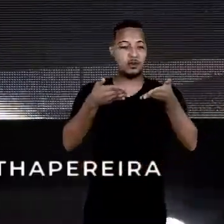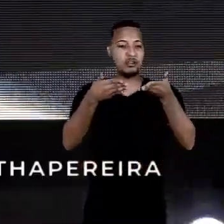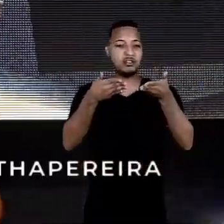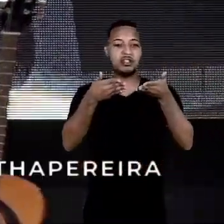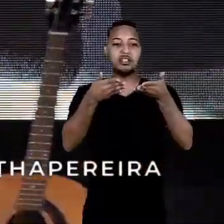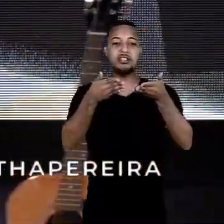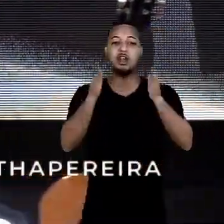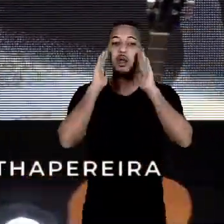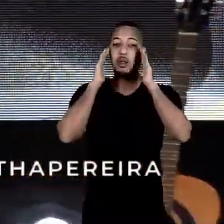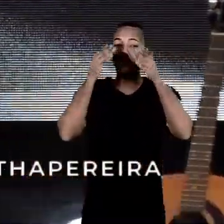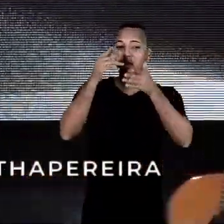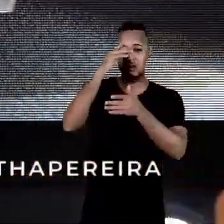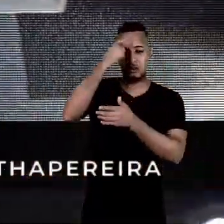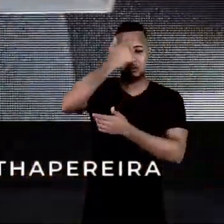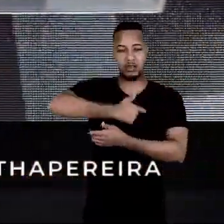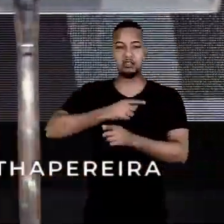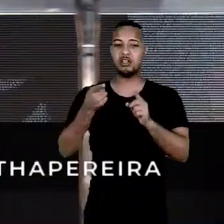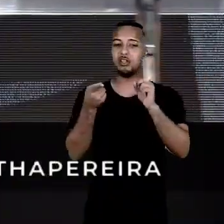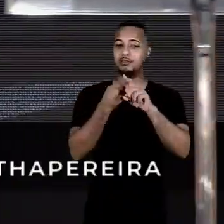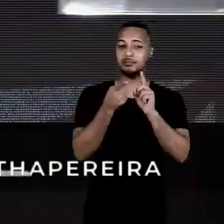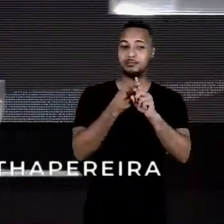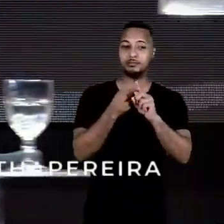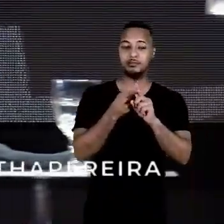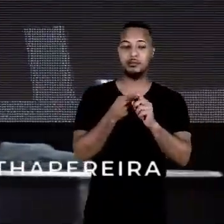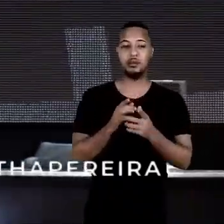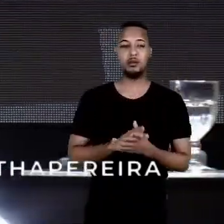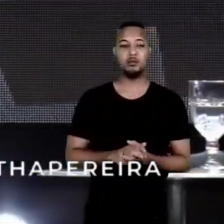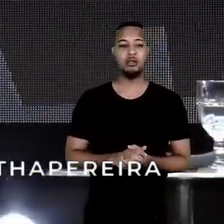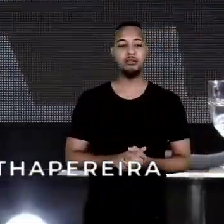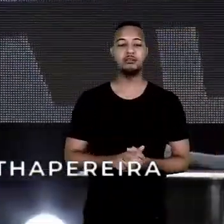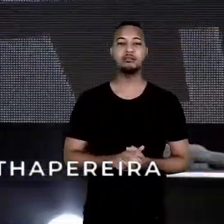Aquilo que você se alimenta, mostra quem você é e para onde você vai.